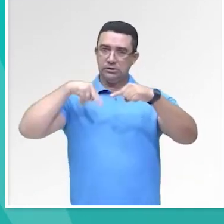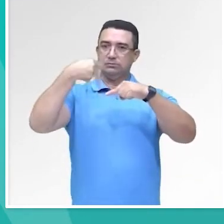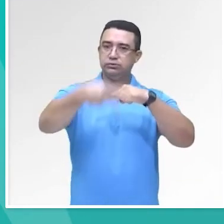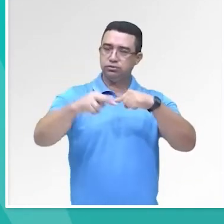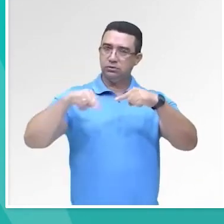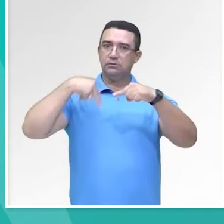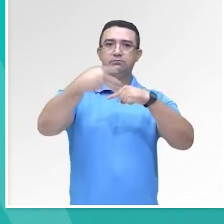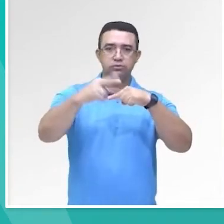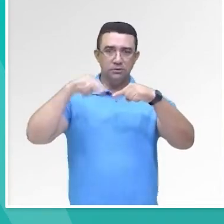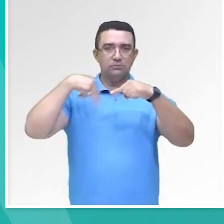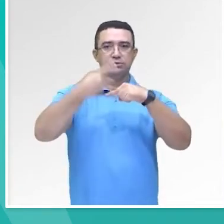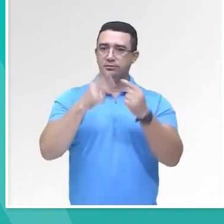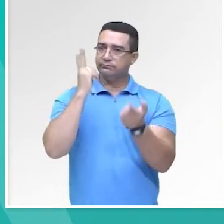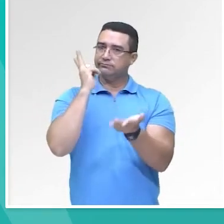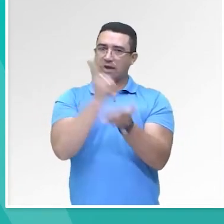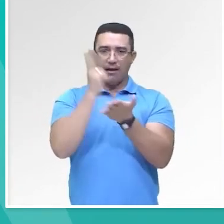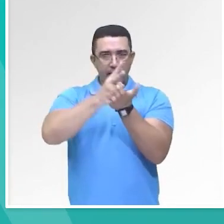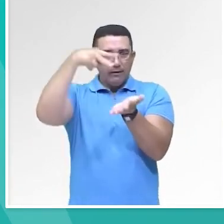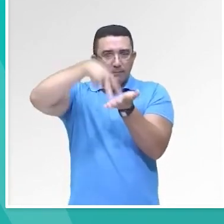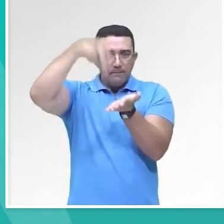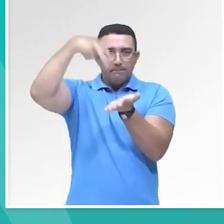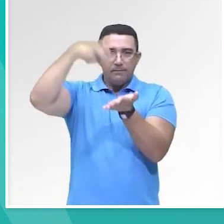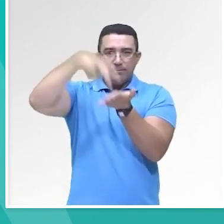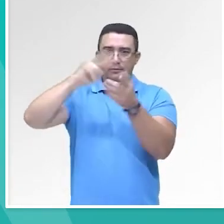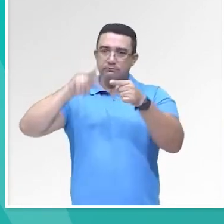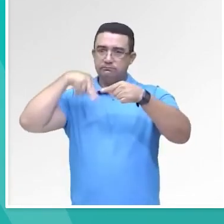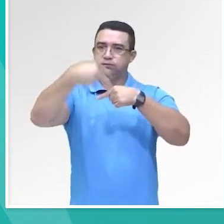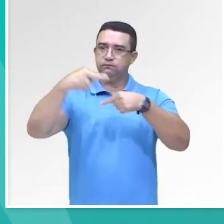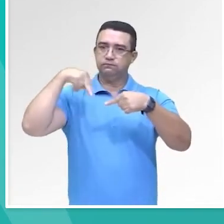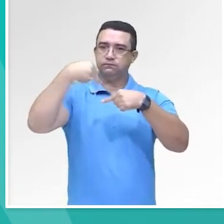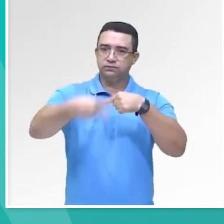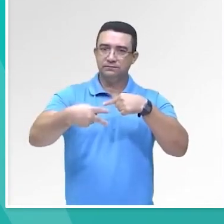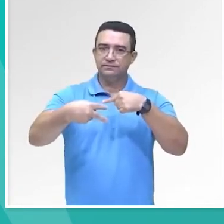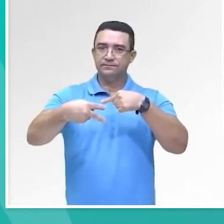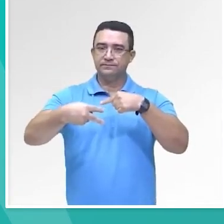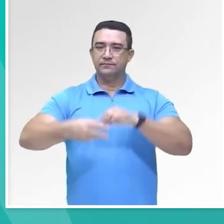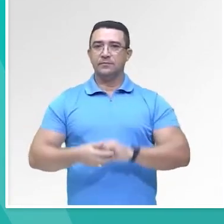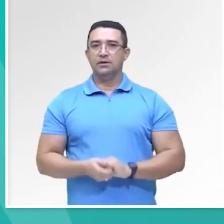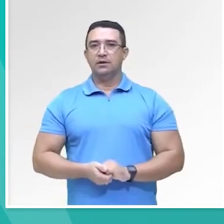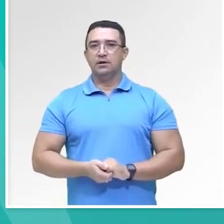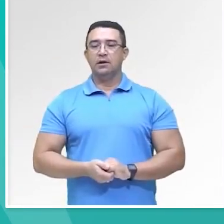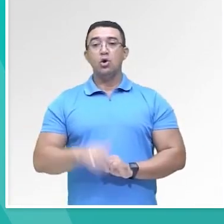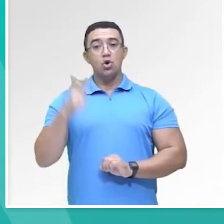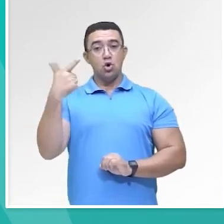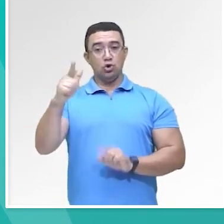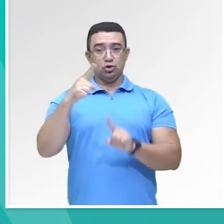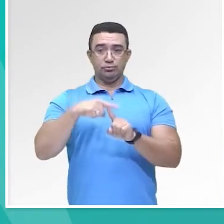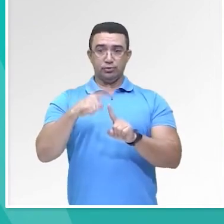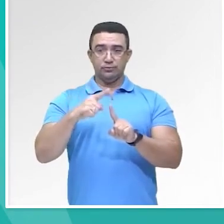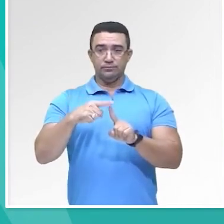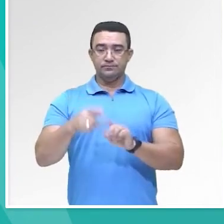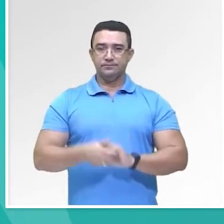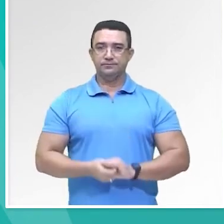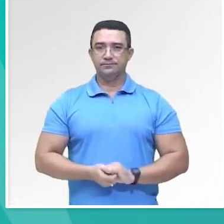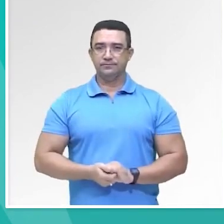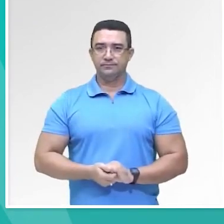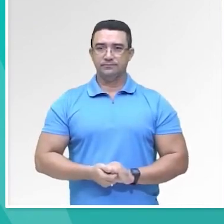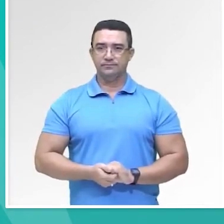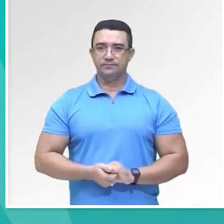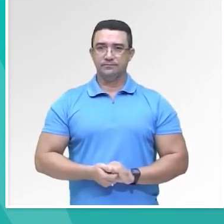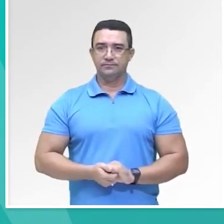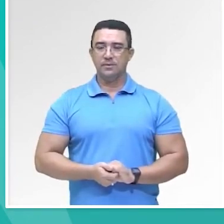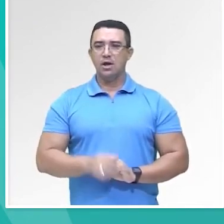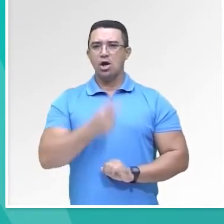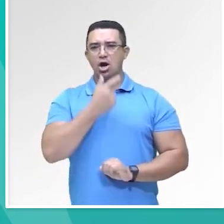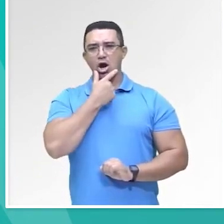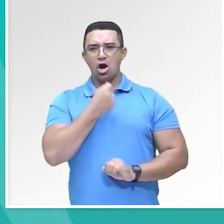barreiras, pular todas essas barreiras que vocês estão vendo, tá certo? Uma próxima à outra, tanto os